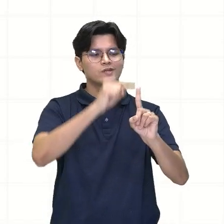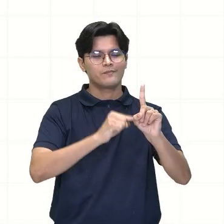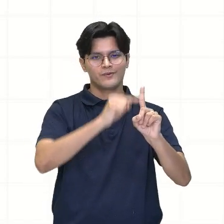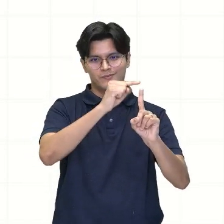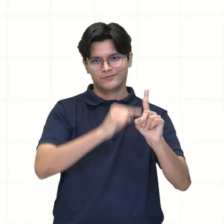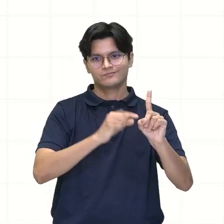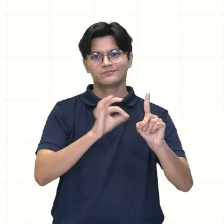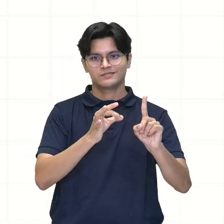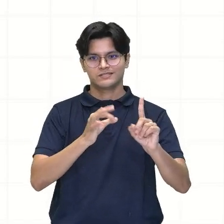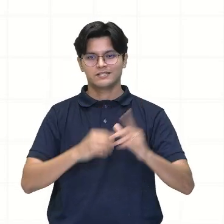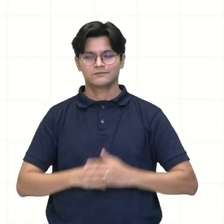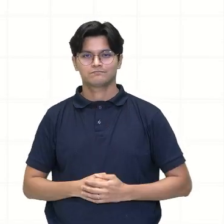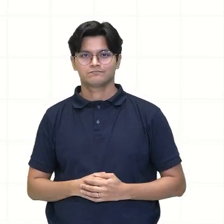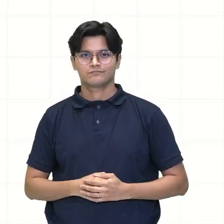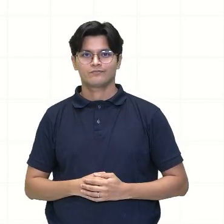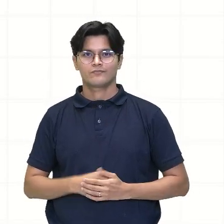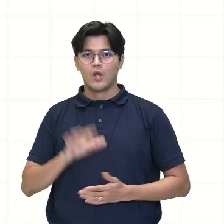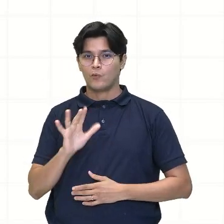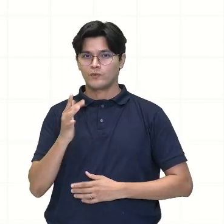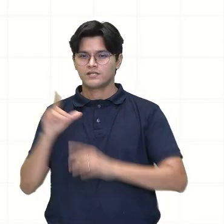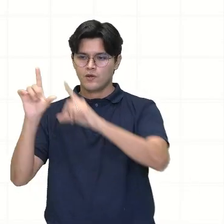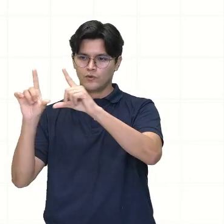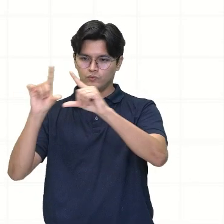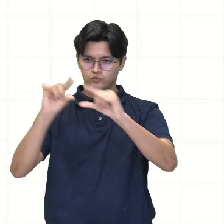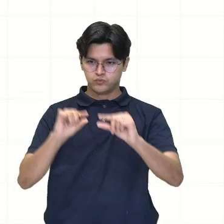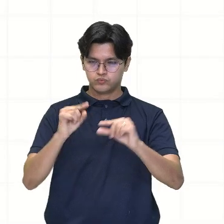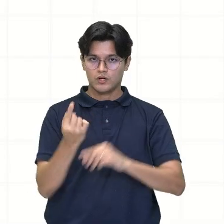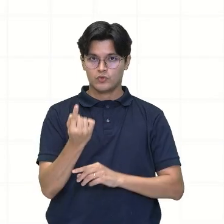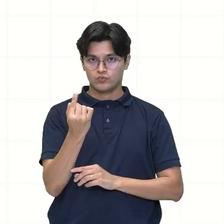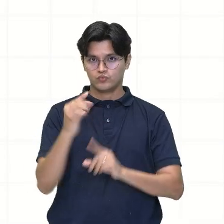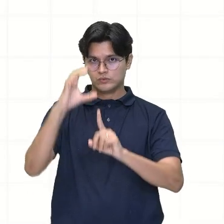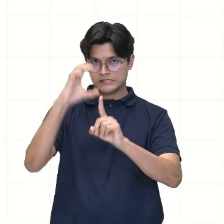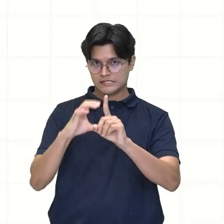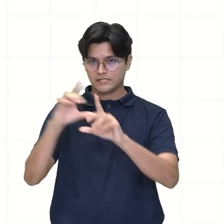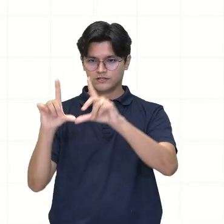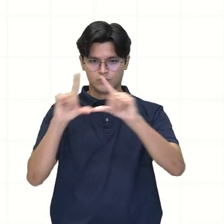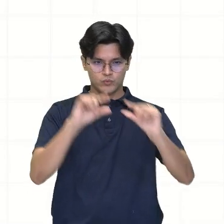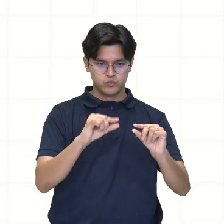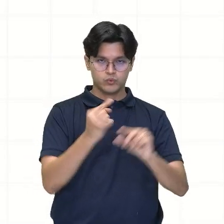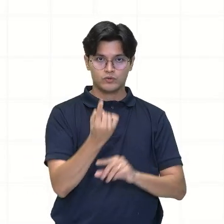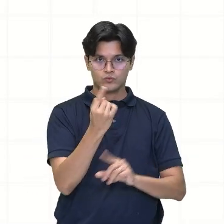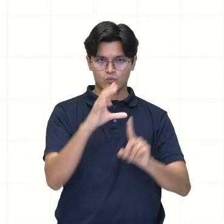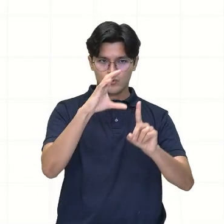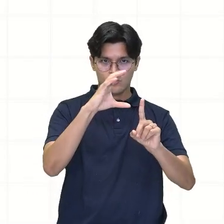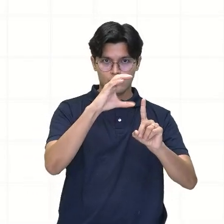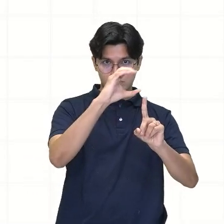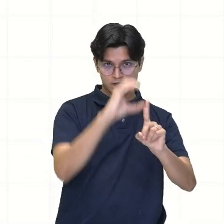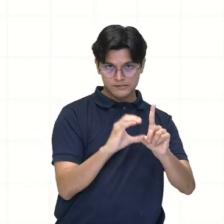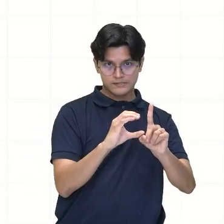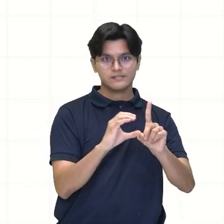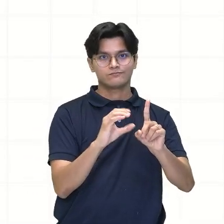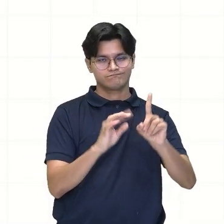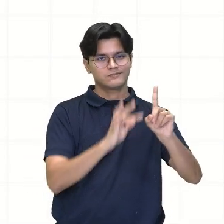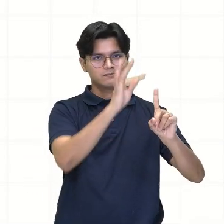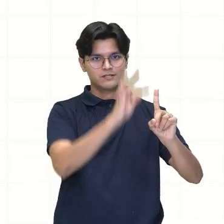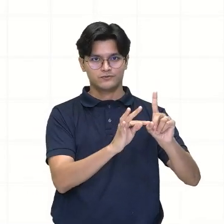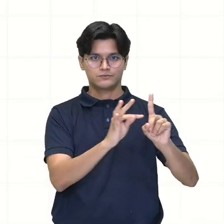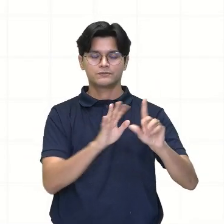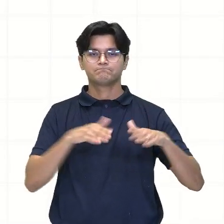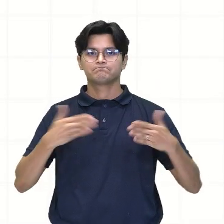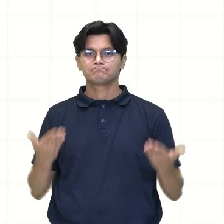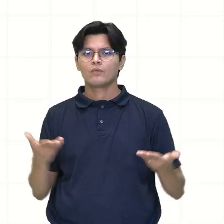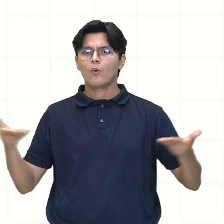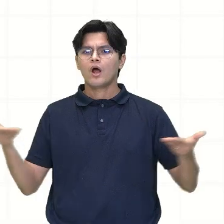cada queda de 1 grau Celsius na temperatura. Então vamos lá, a